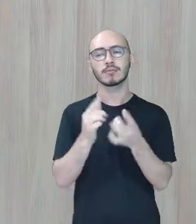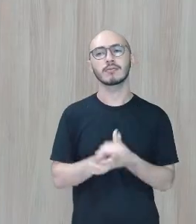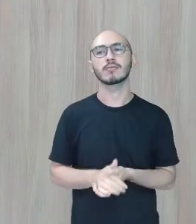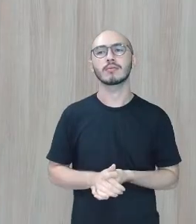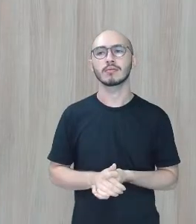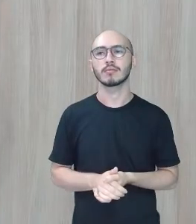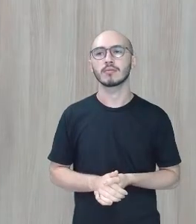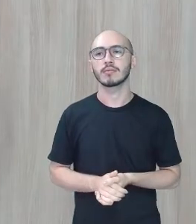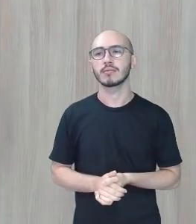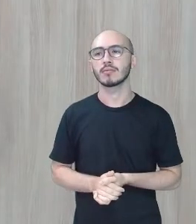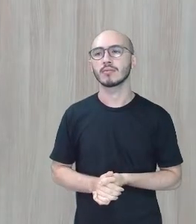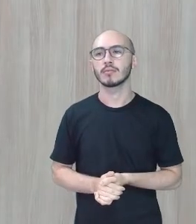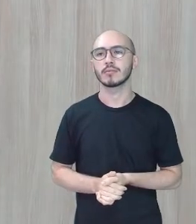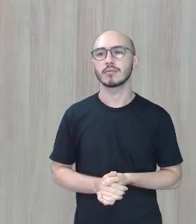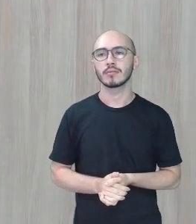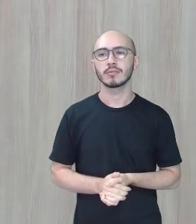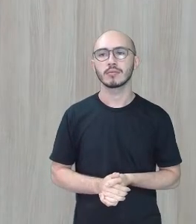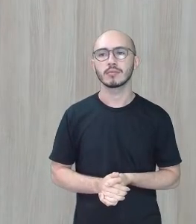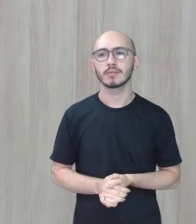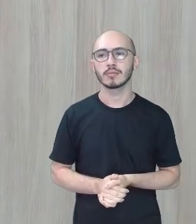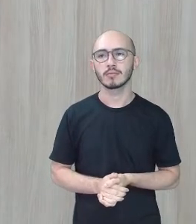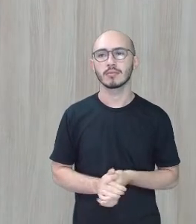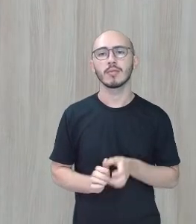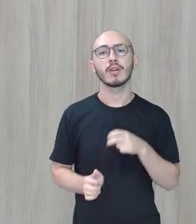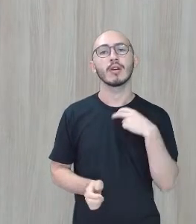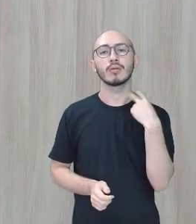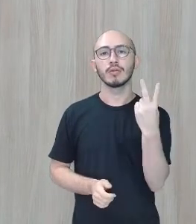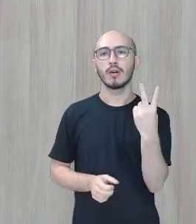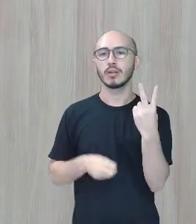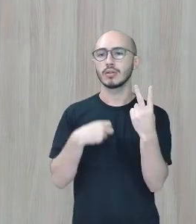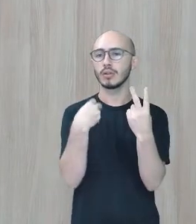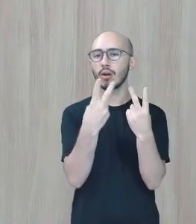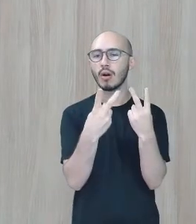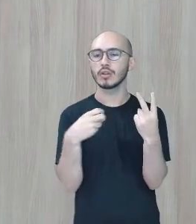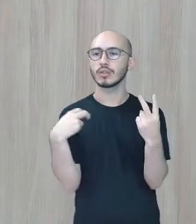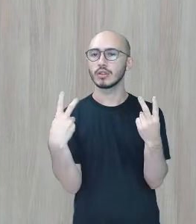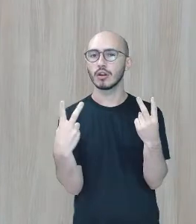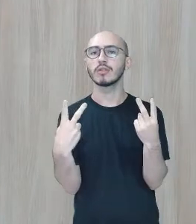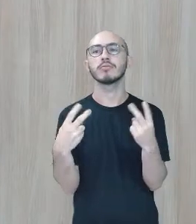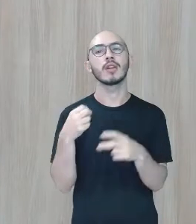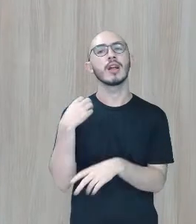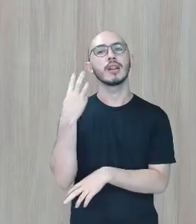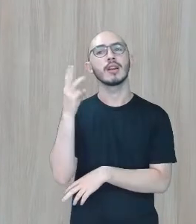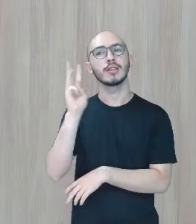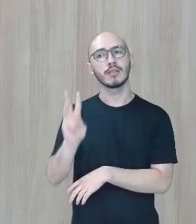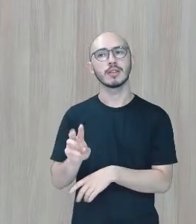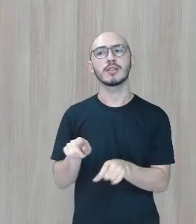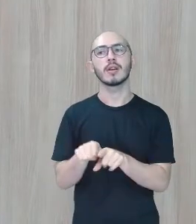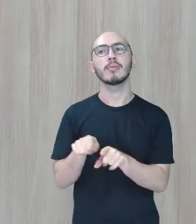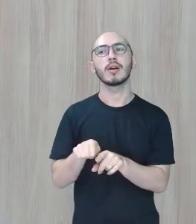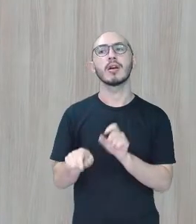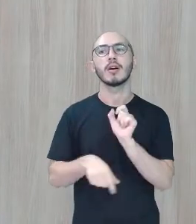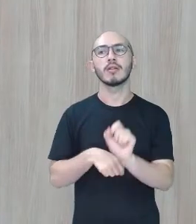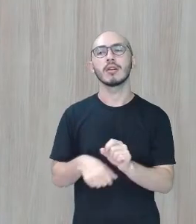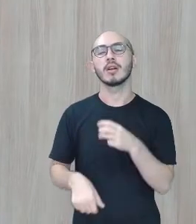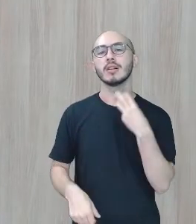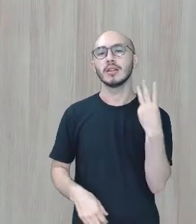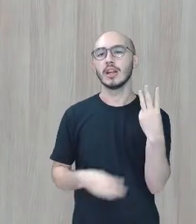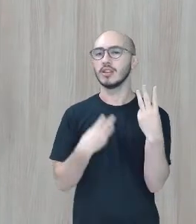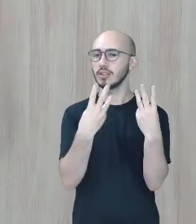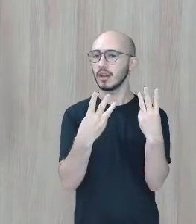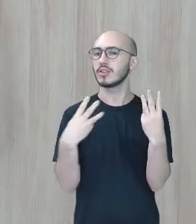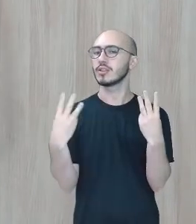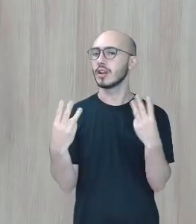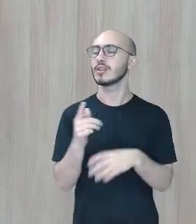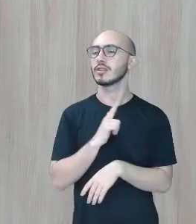O 2, ele aparece aí 3 vezes. O 3, ele também aparece 3 vezes, então eu